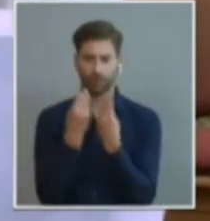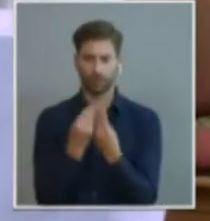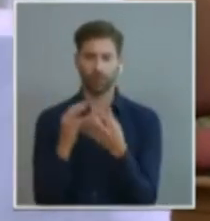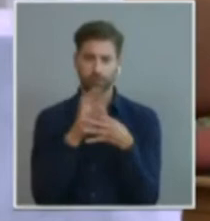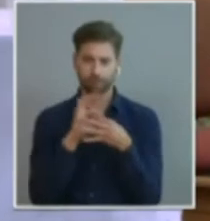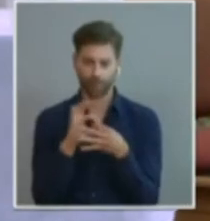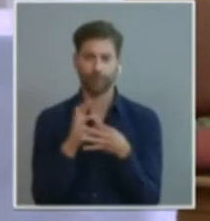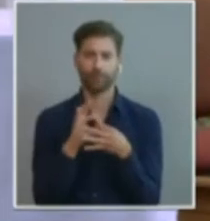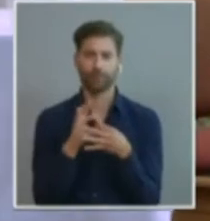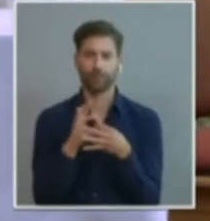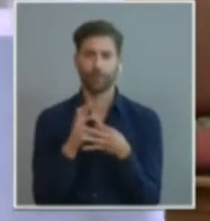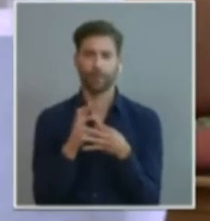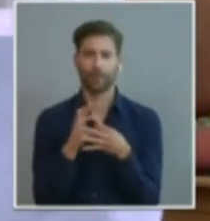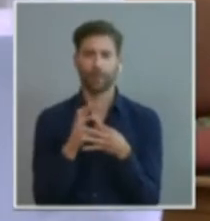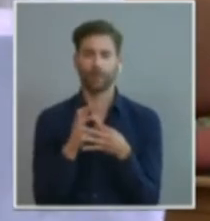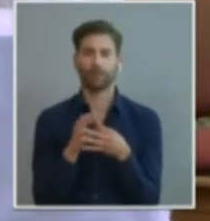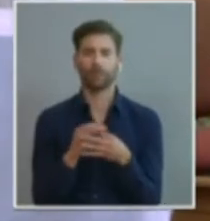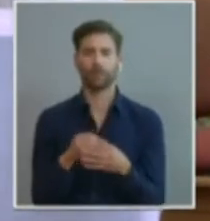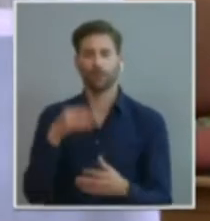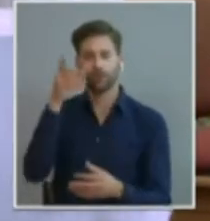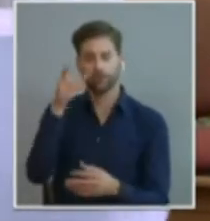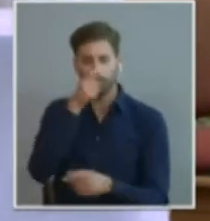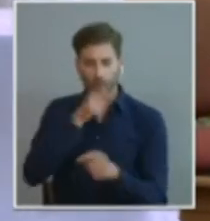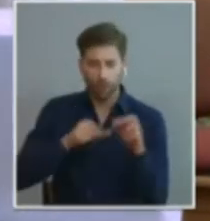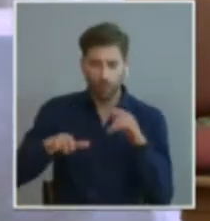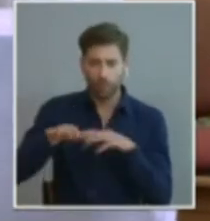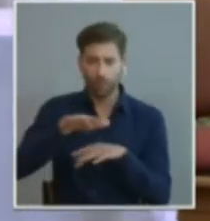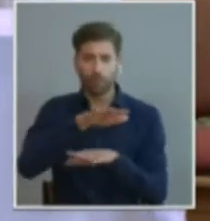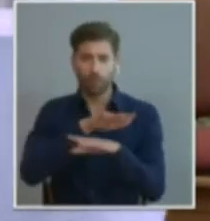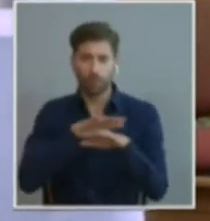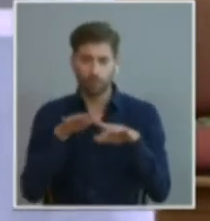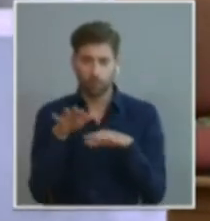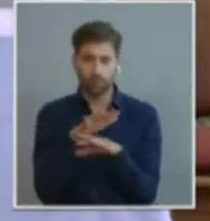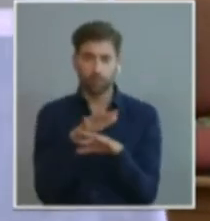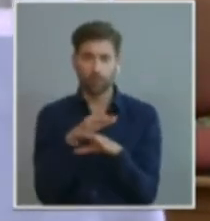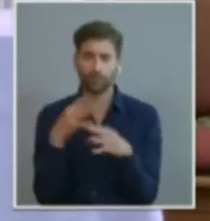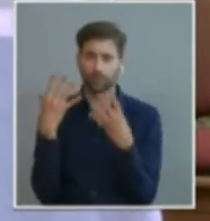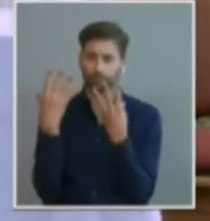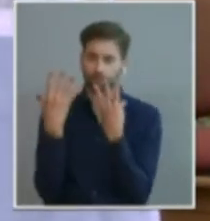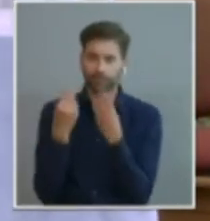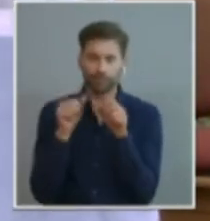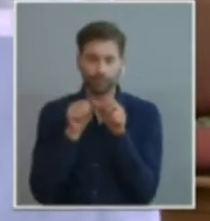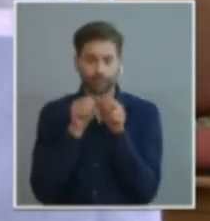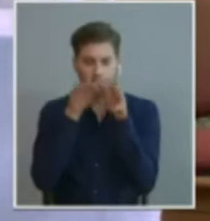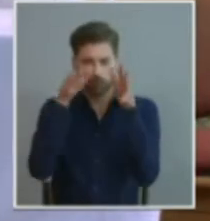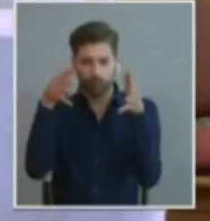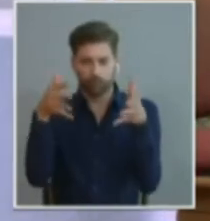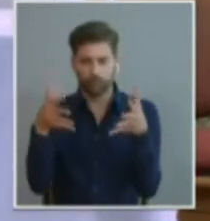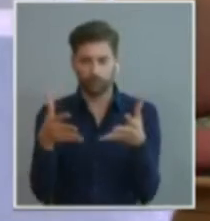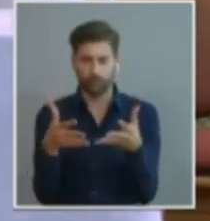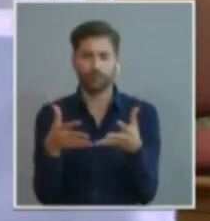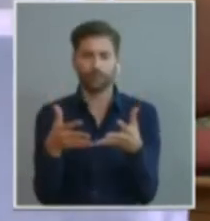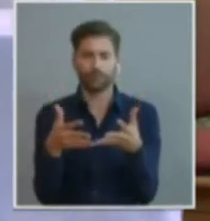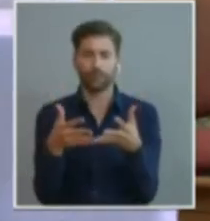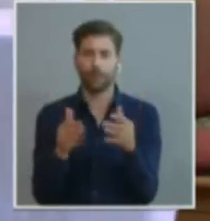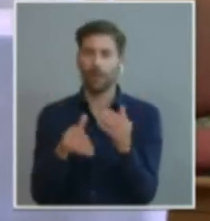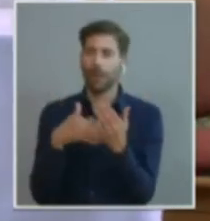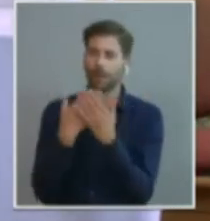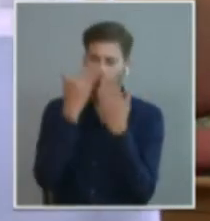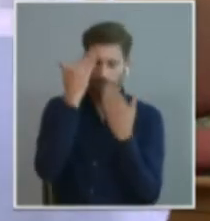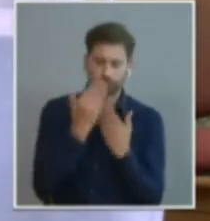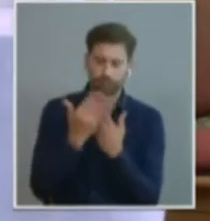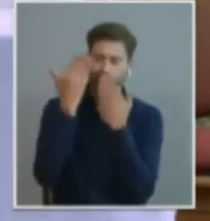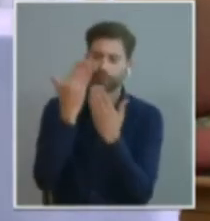não cessais de reunir para vós um povo, que de um extremo a outro da terra vos ofereça uma oblação pura.